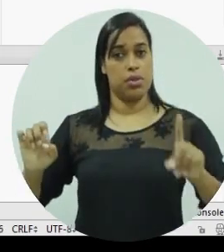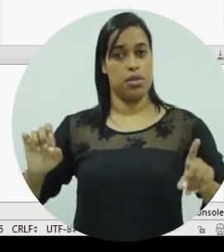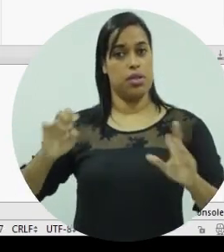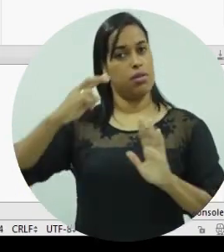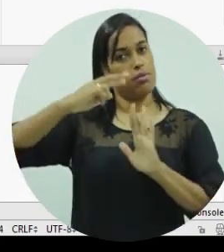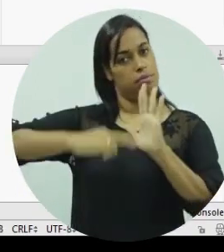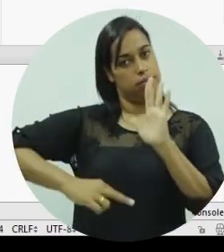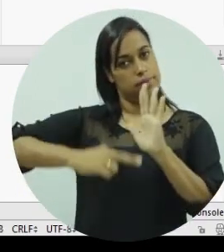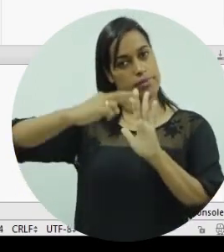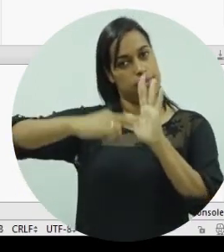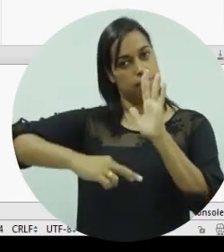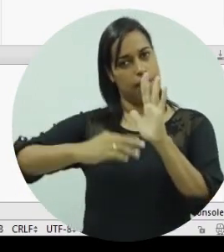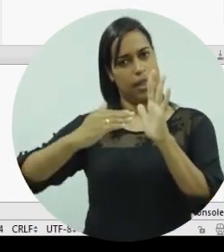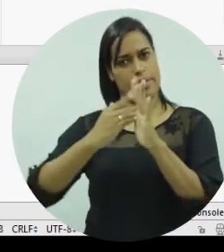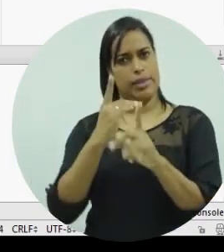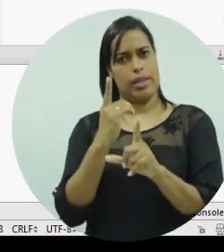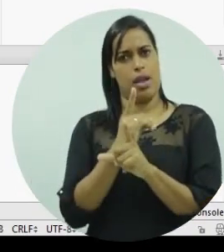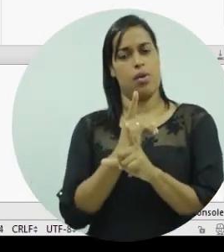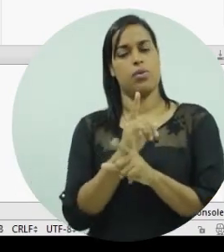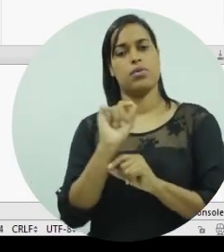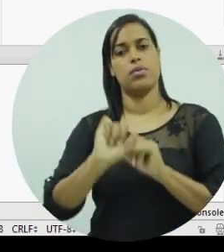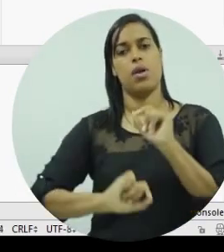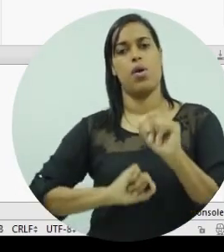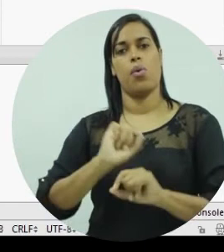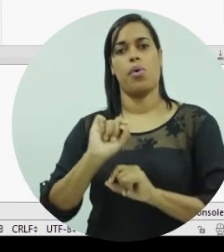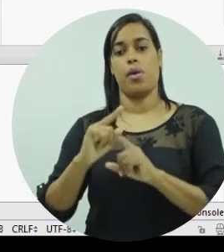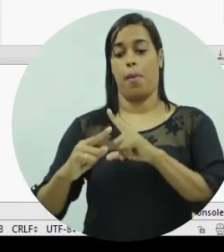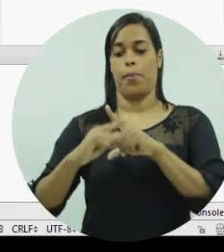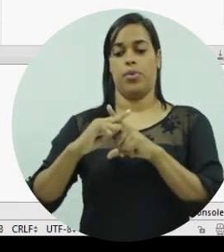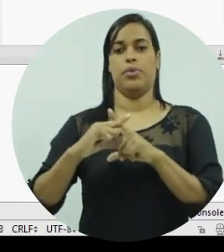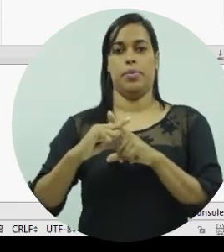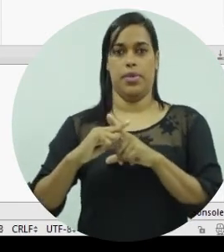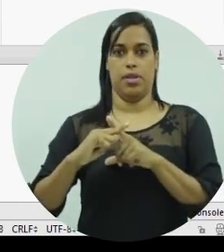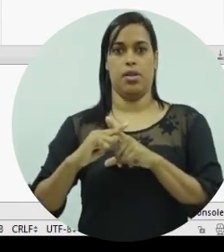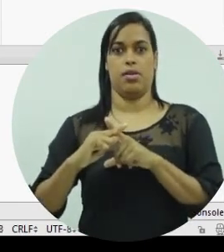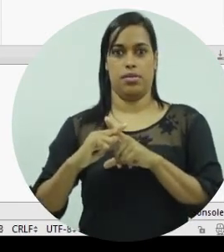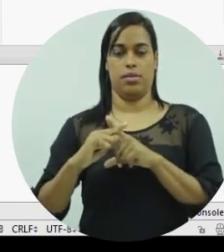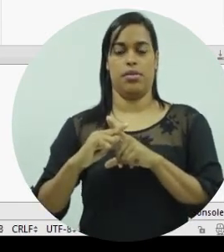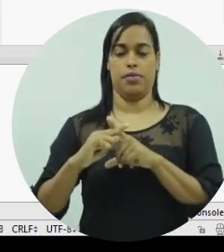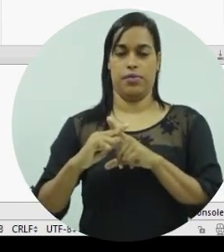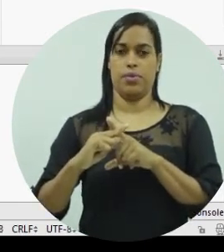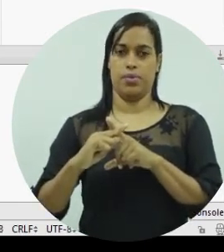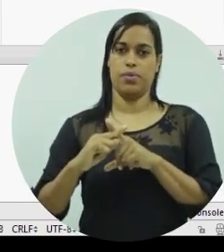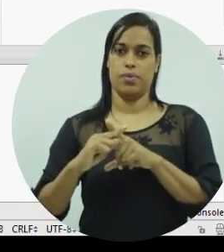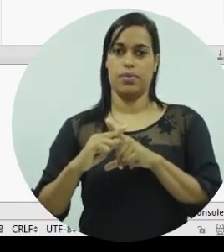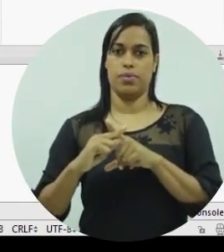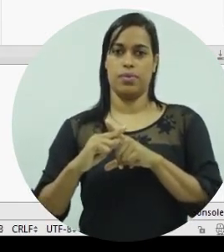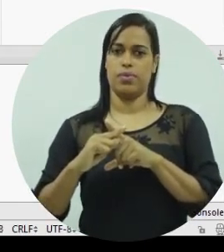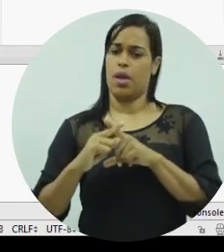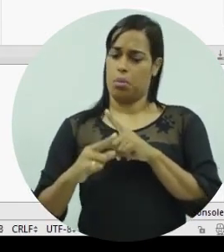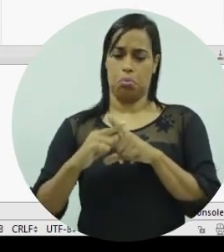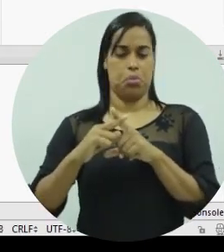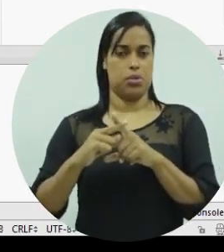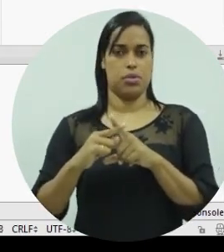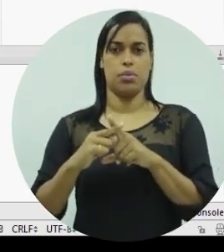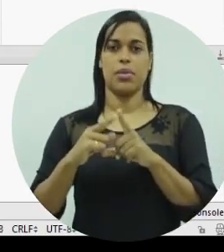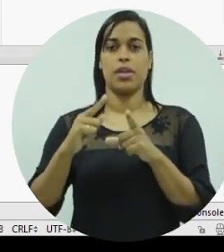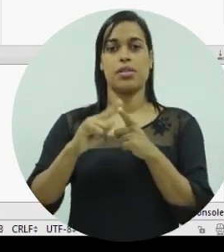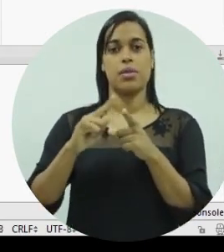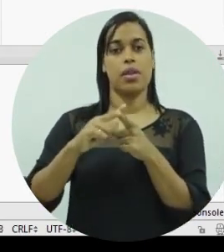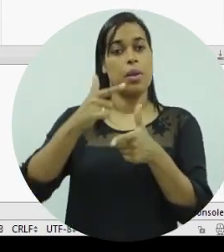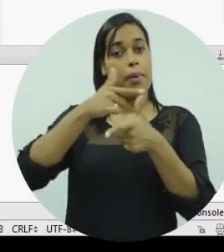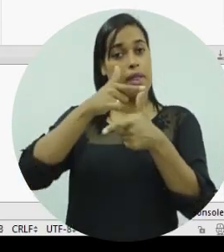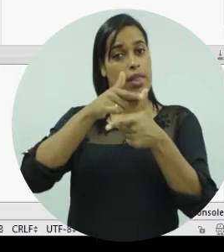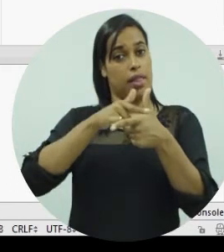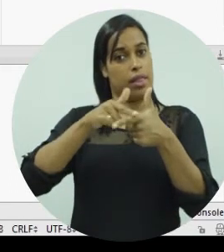ler, até encontrar um operador multiplicativo. Operadores multiplicativos é a multiplicação e a divisão.